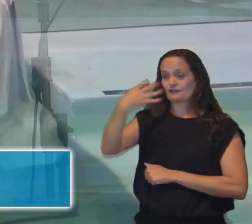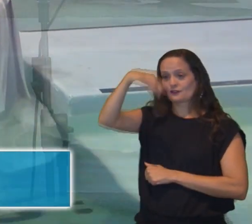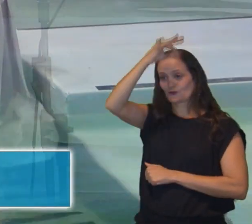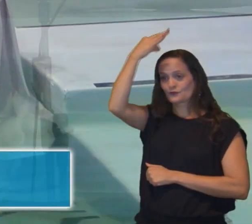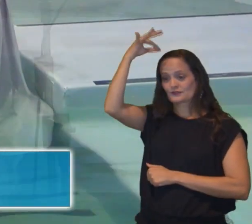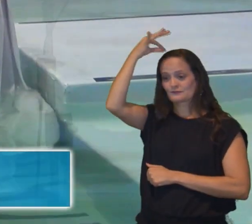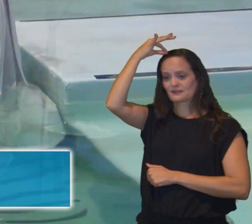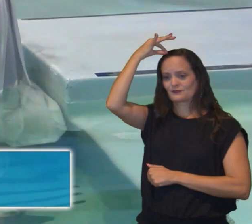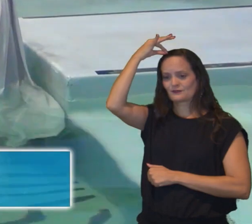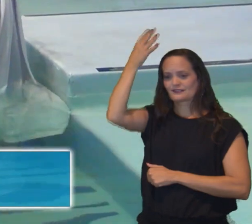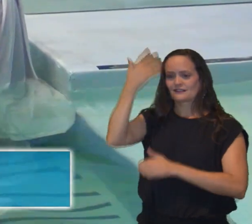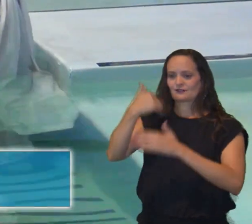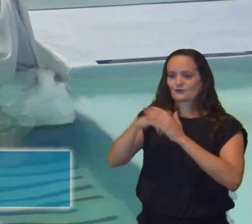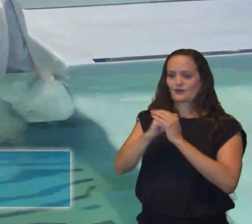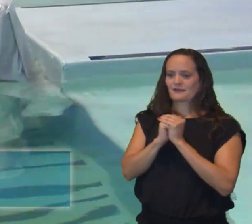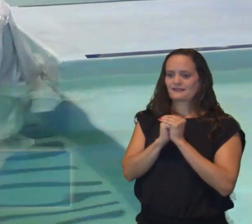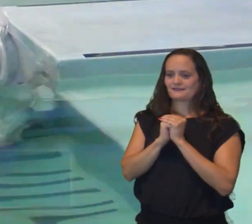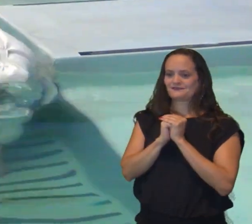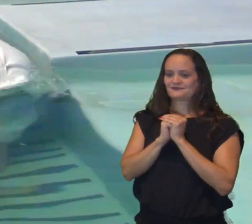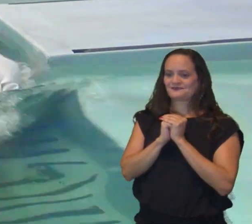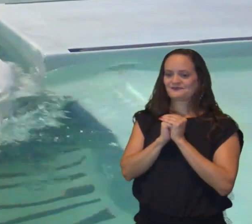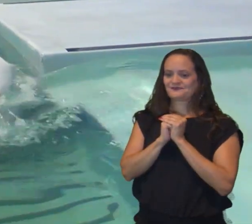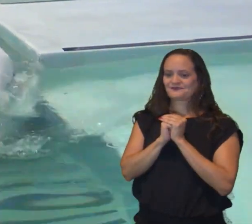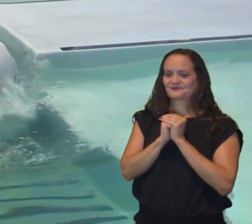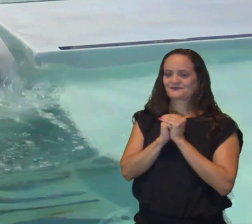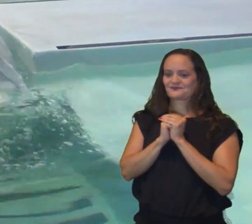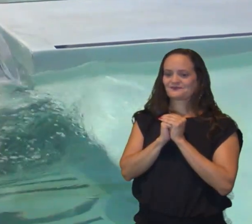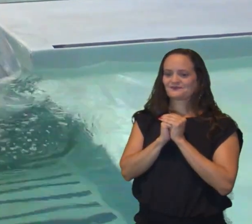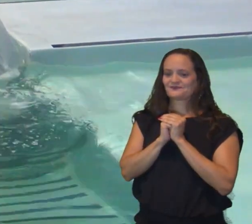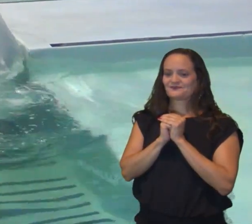do Espírito Santo. Amém.